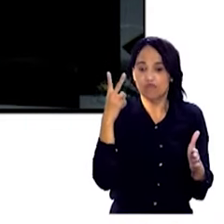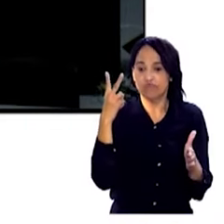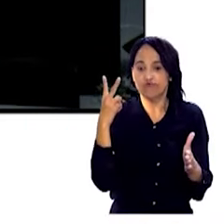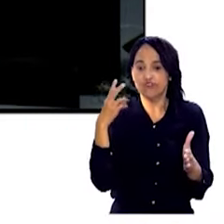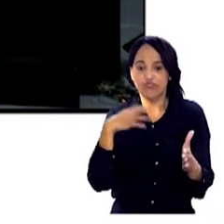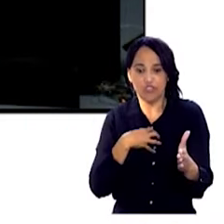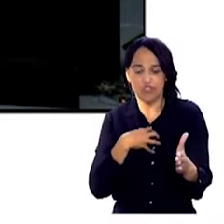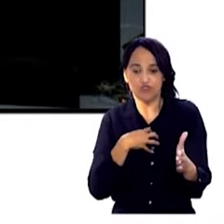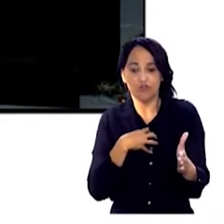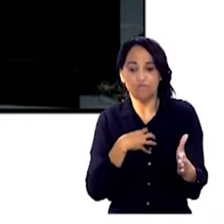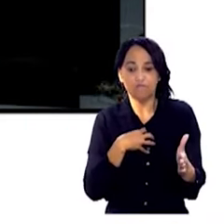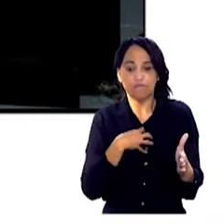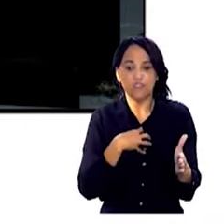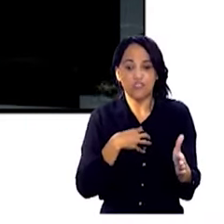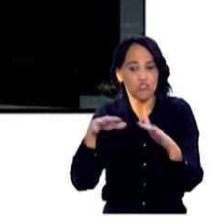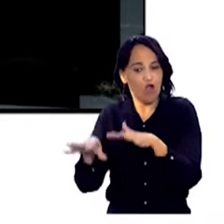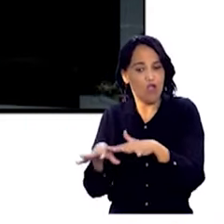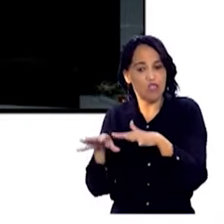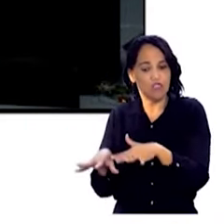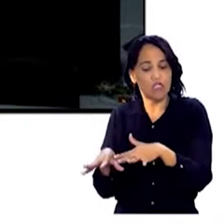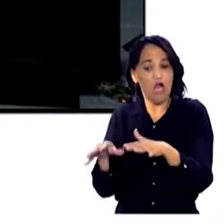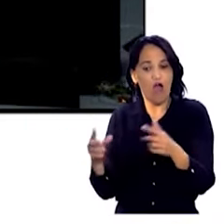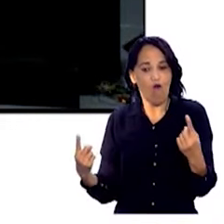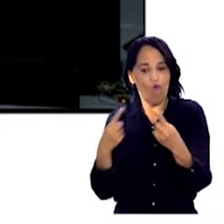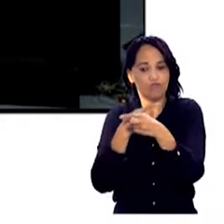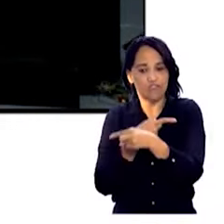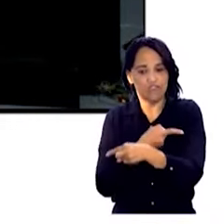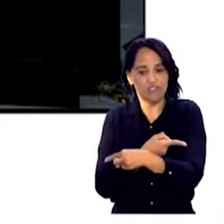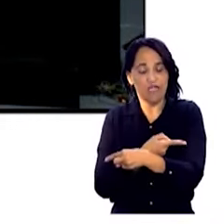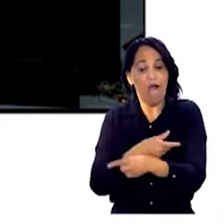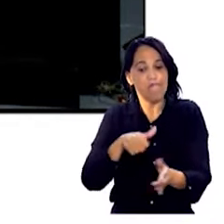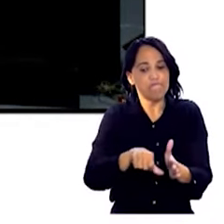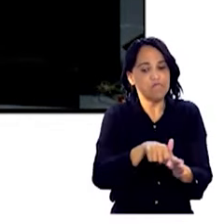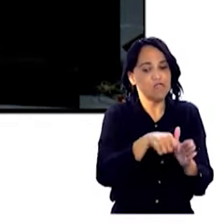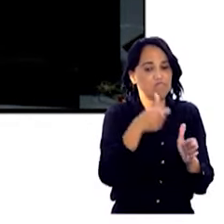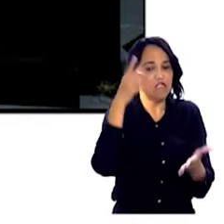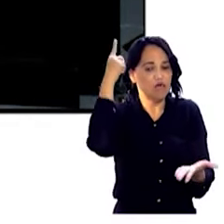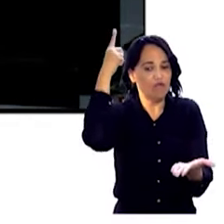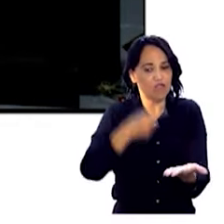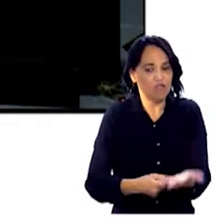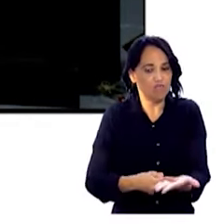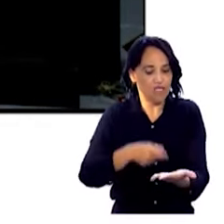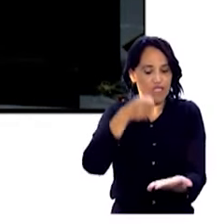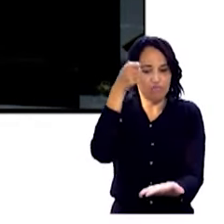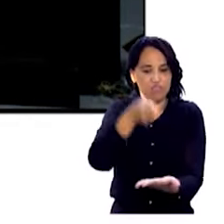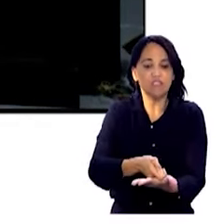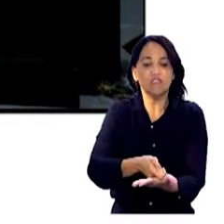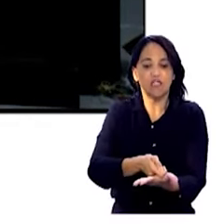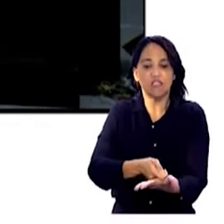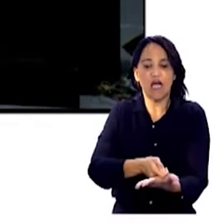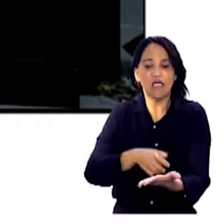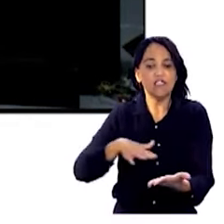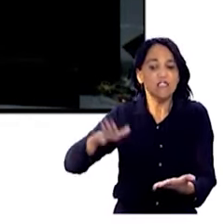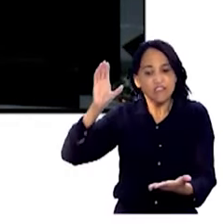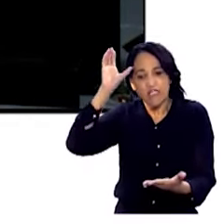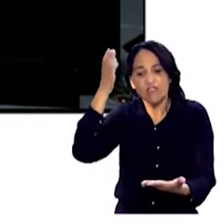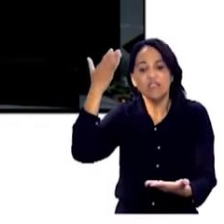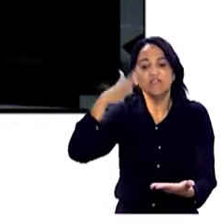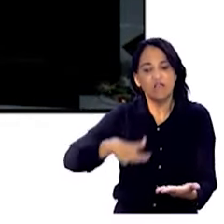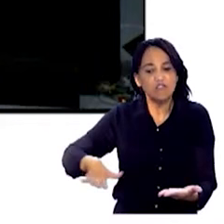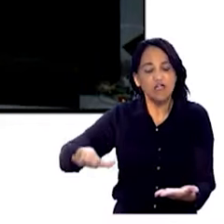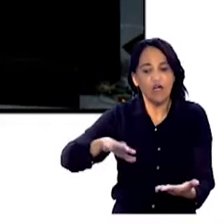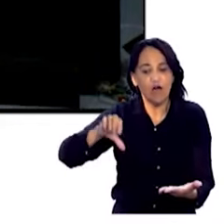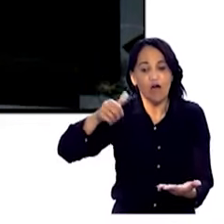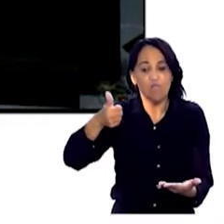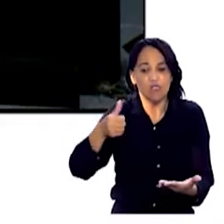esse no Reino Unido inverso eu primeiro afirmei a obrigatoriedade do precedente em 1898